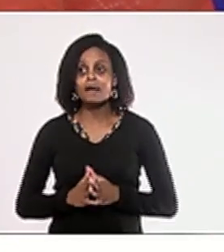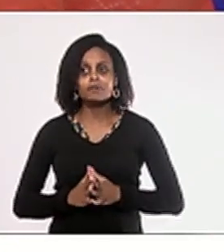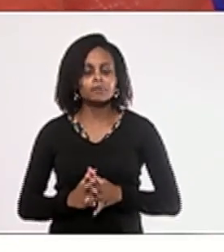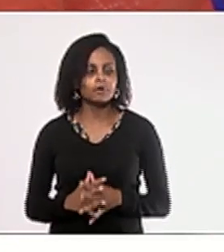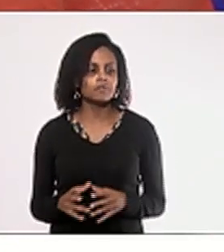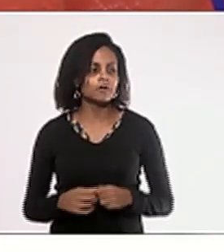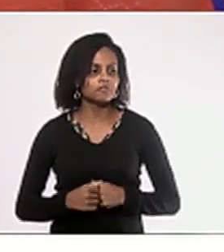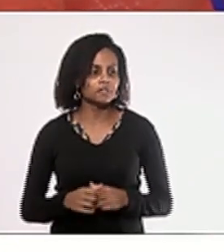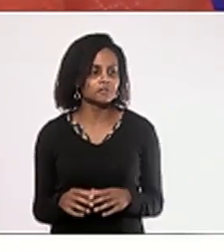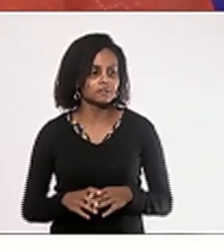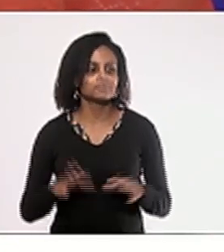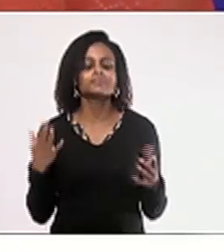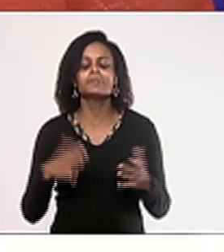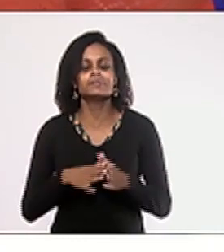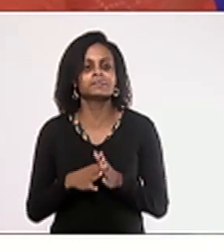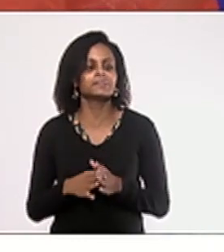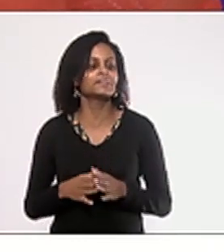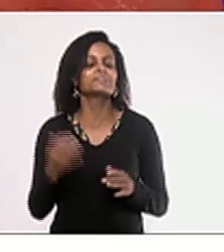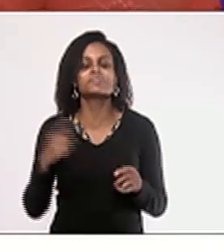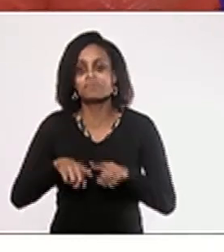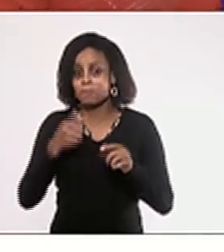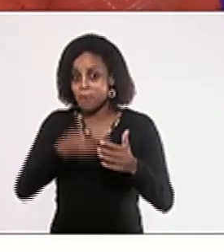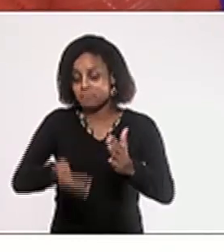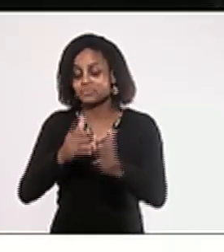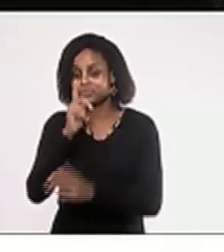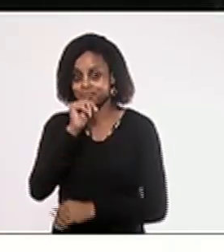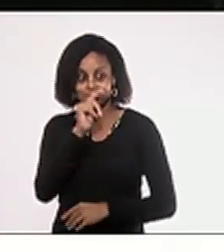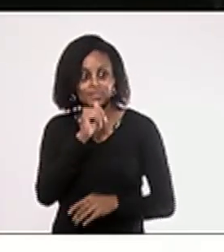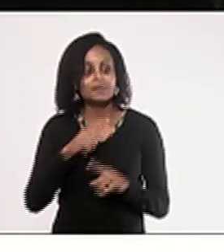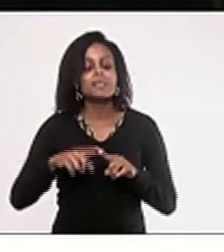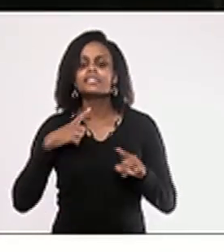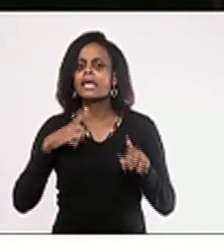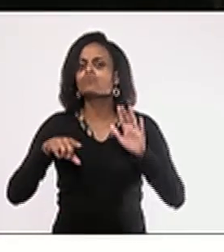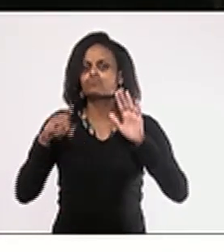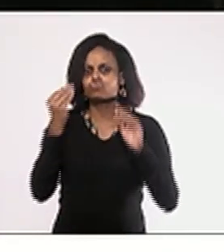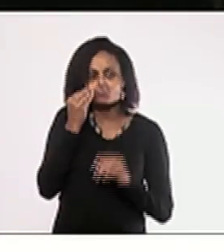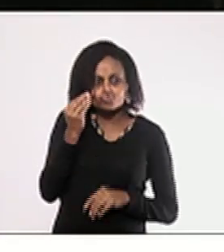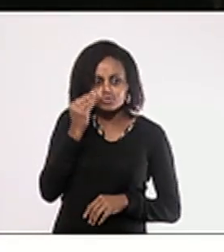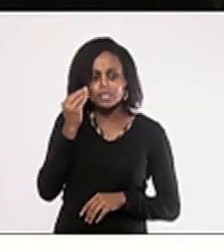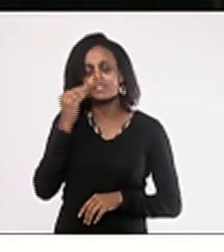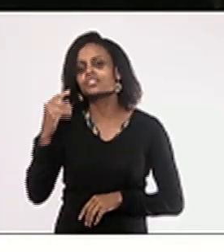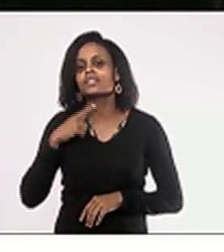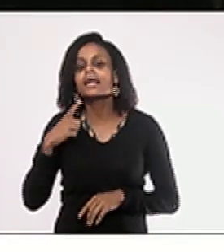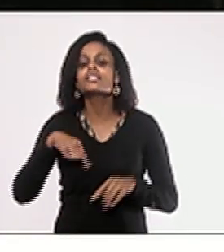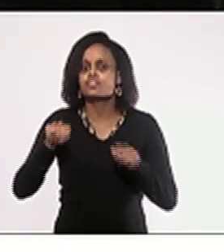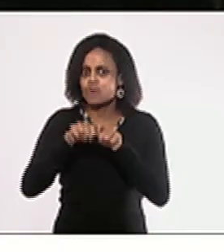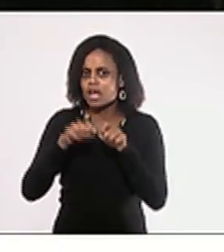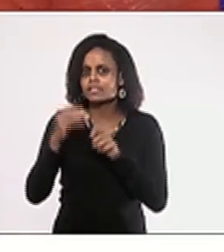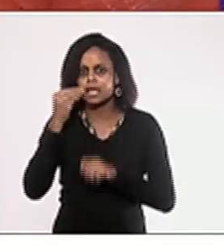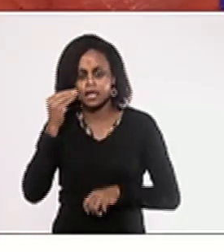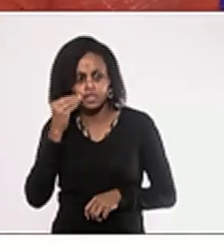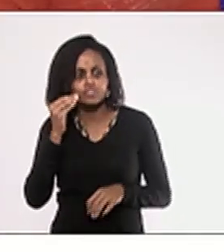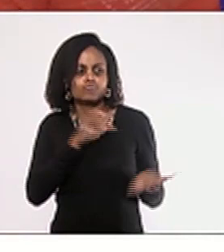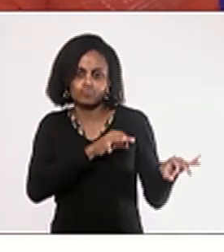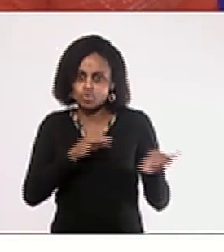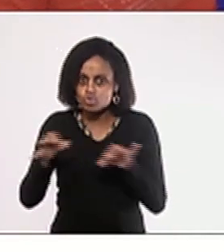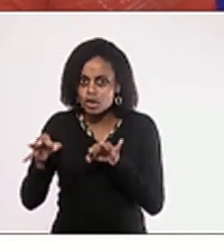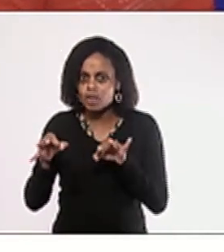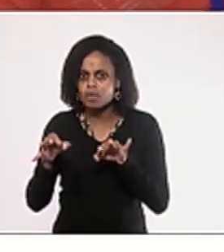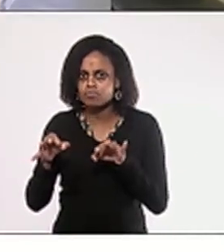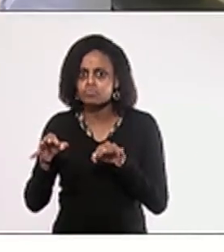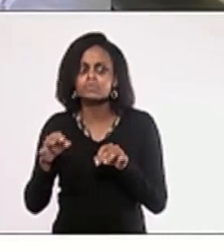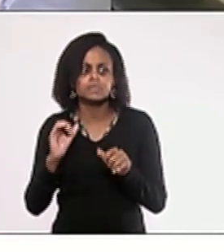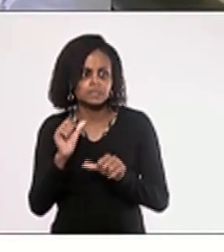problema de ar, mas é um problema de vazamento. Mas tem teste? A gente faz testes, nos sim. locais